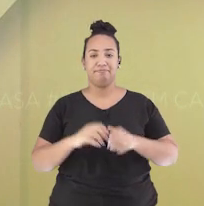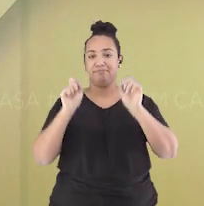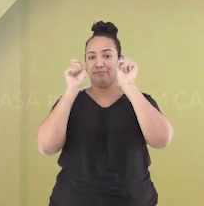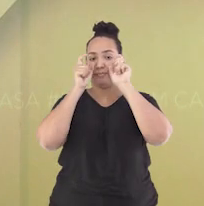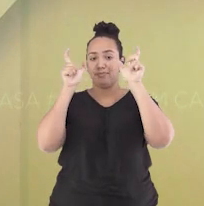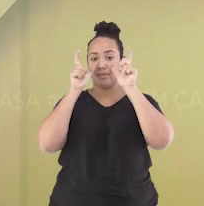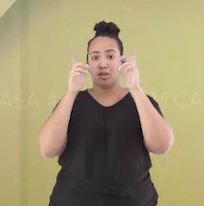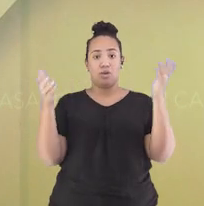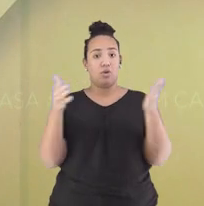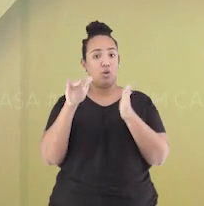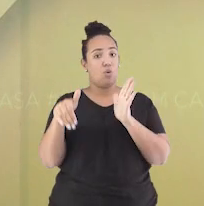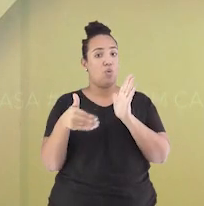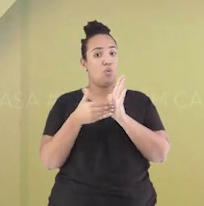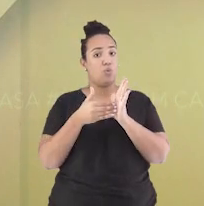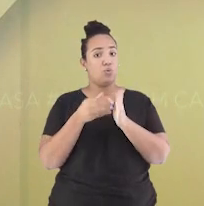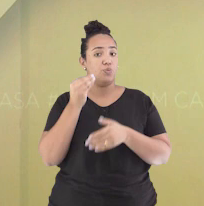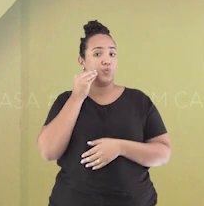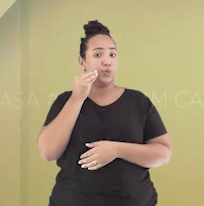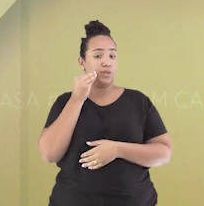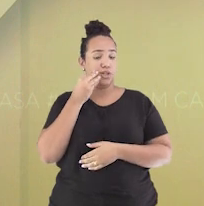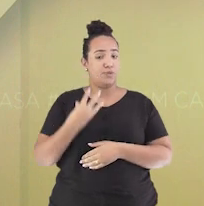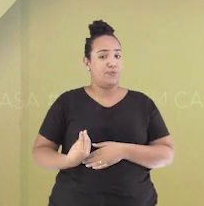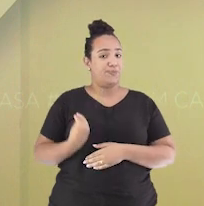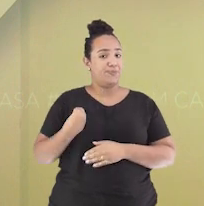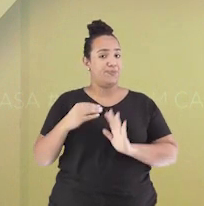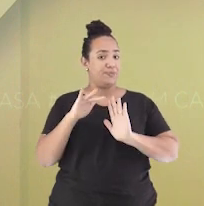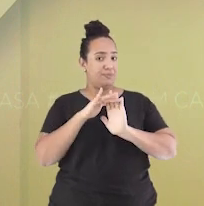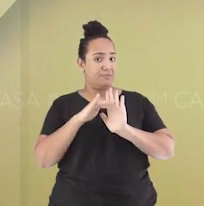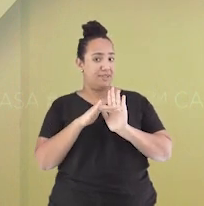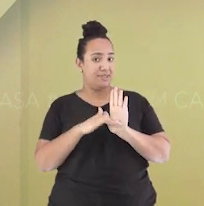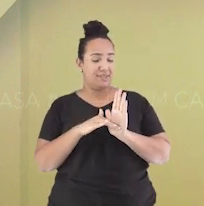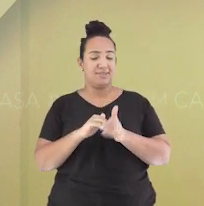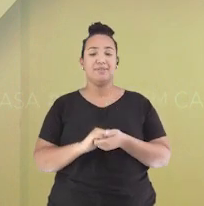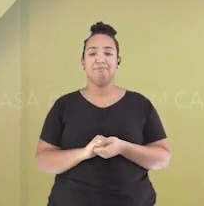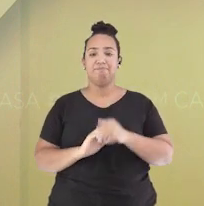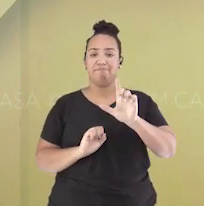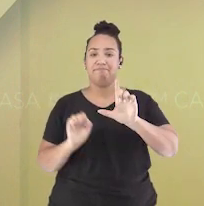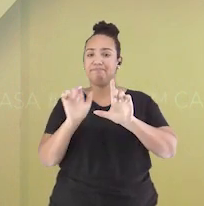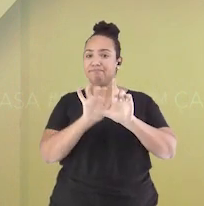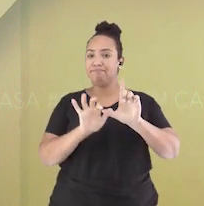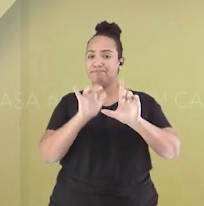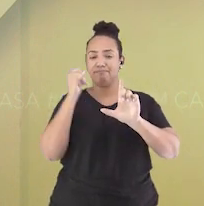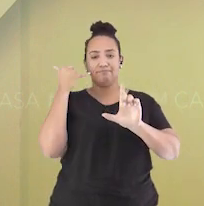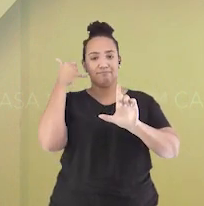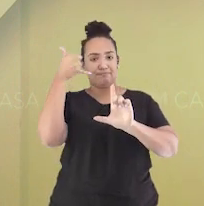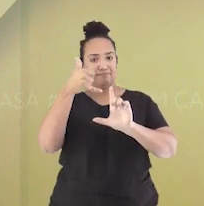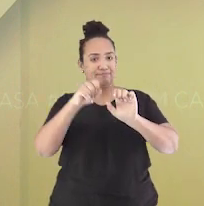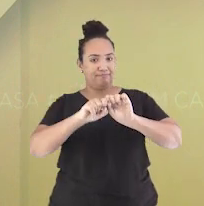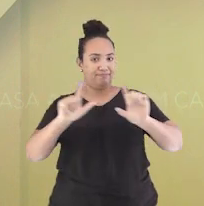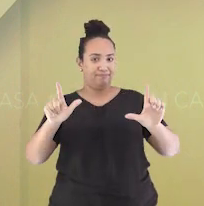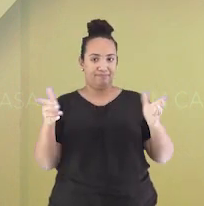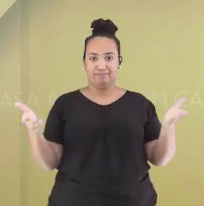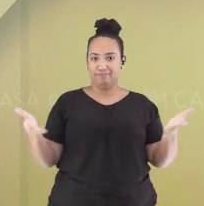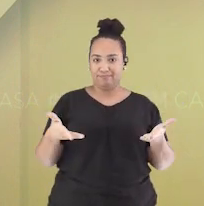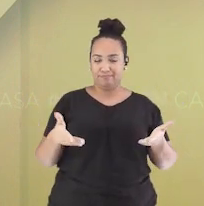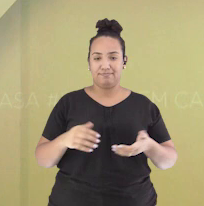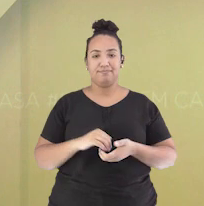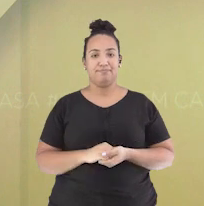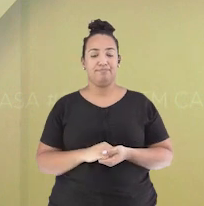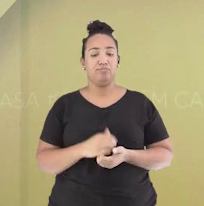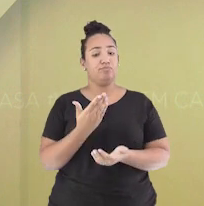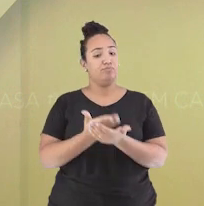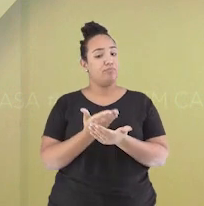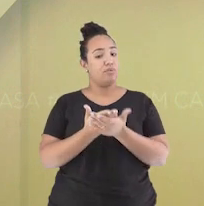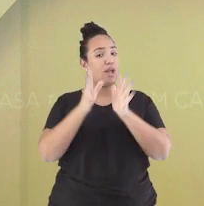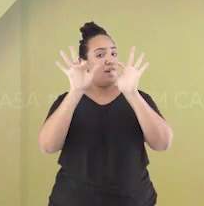atenção, última chamada para registrar a presença na aula de hoje. É só apontar o celular para o QR Code que está aparecendo aí na sua tela.